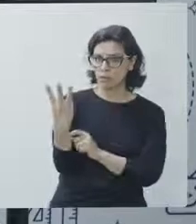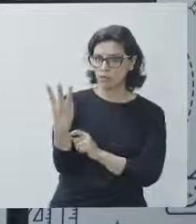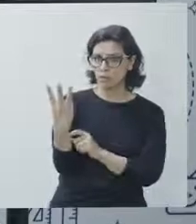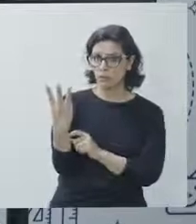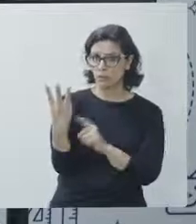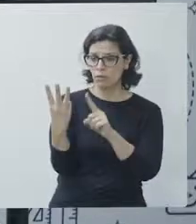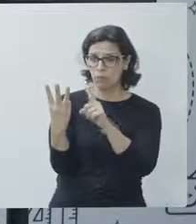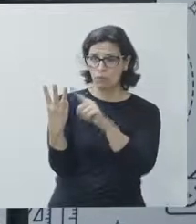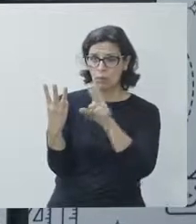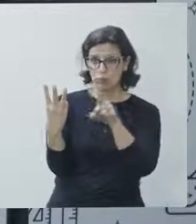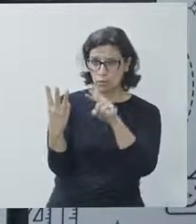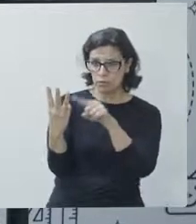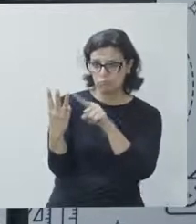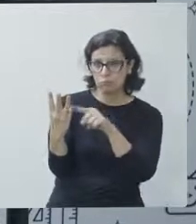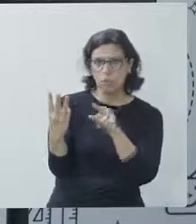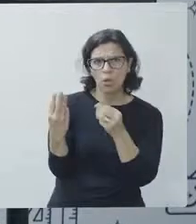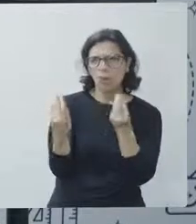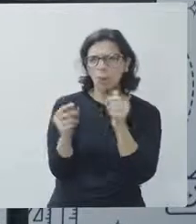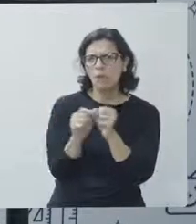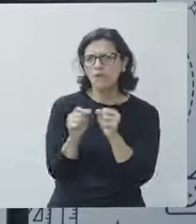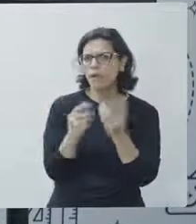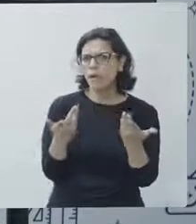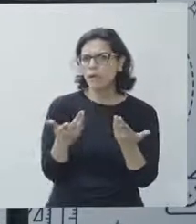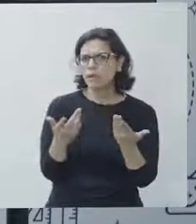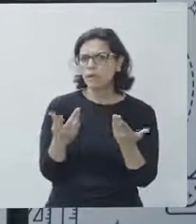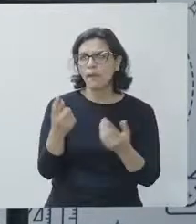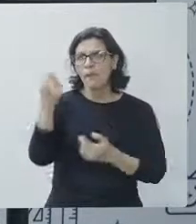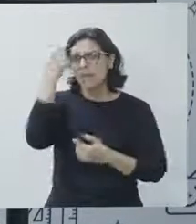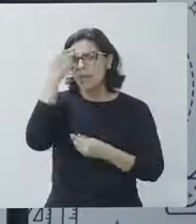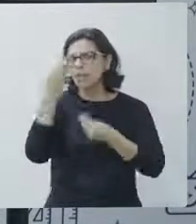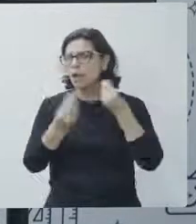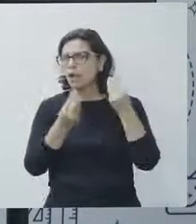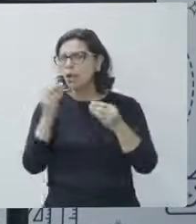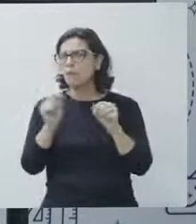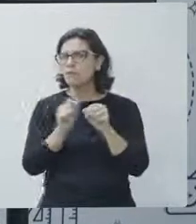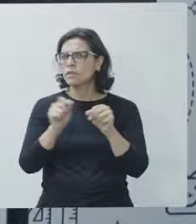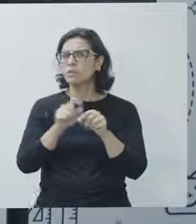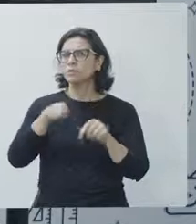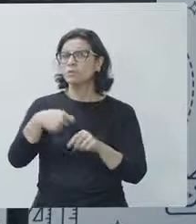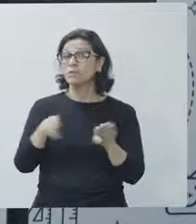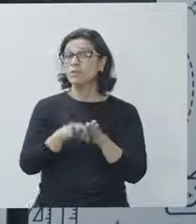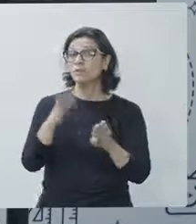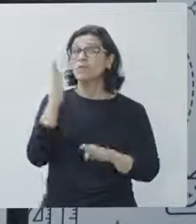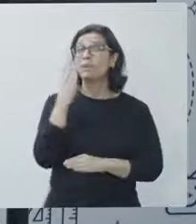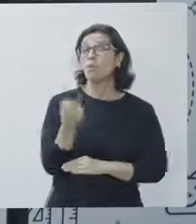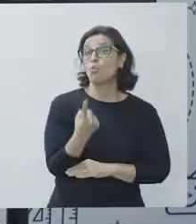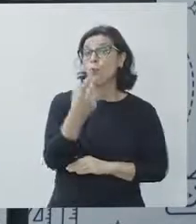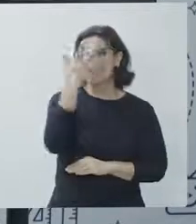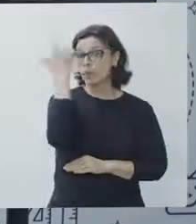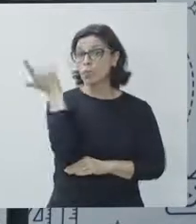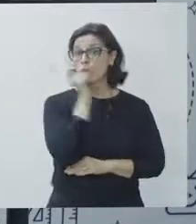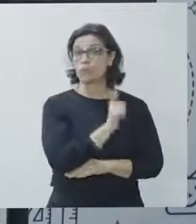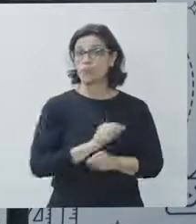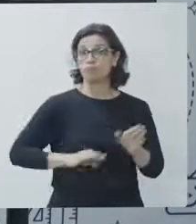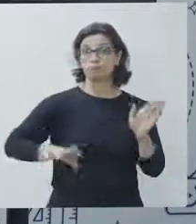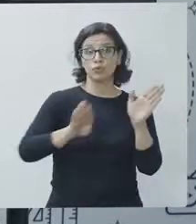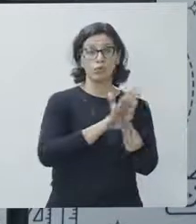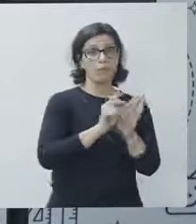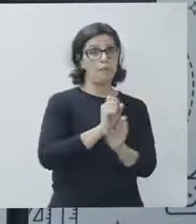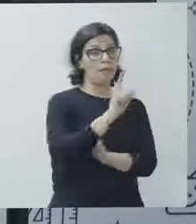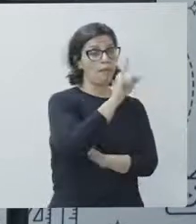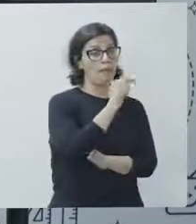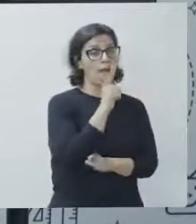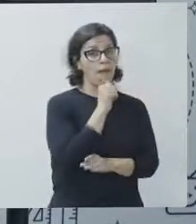Você fosse uma dessas pessoas. Como que... O que você já ia pensando a respeito, sabendo que só uma poderia chegar? O que